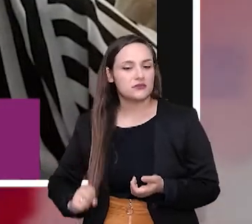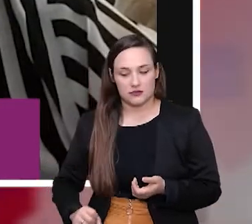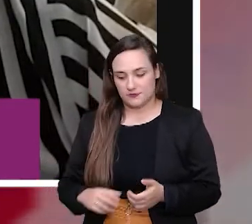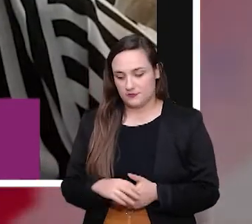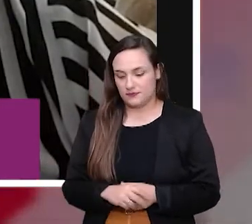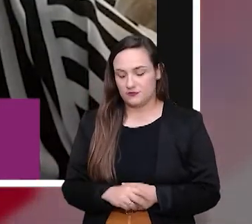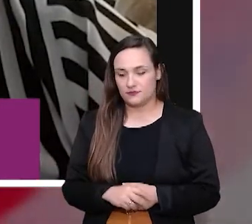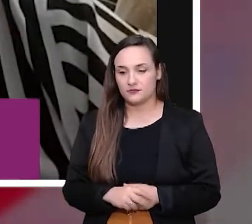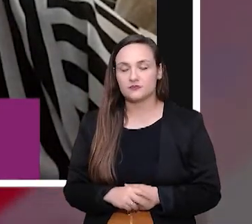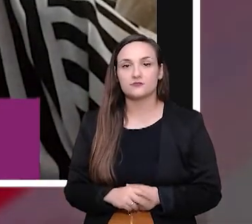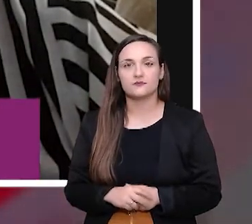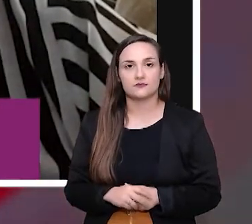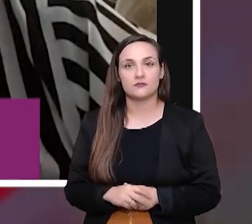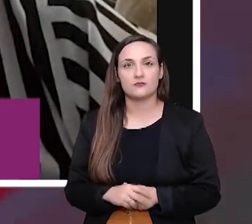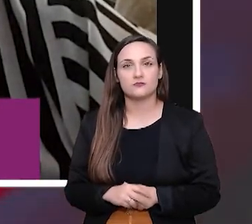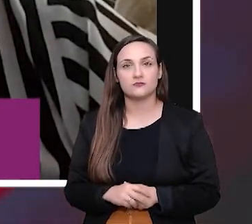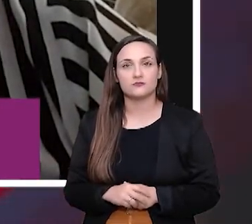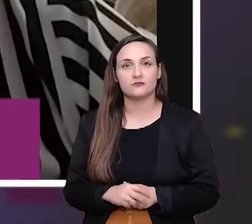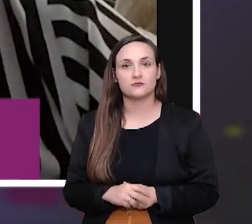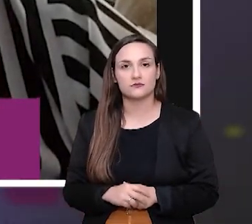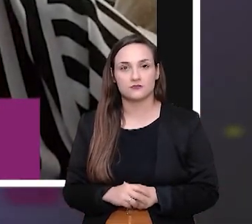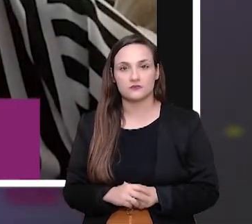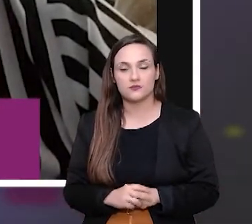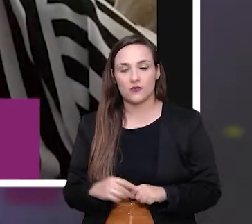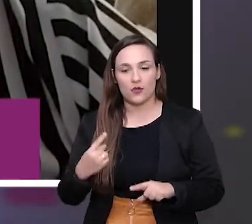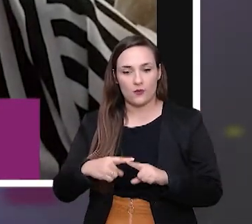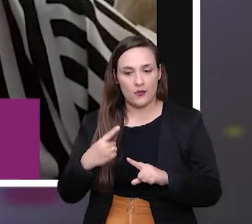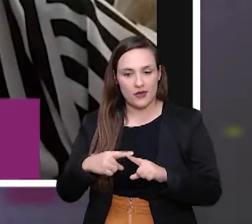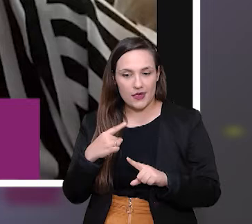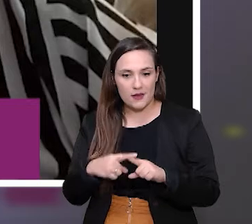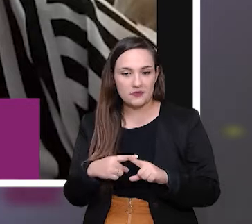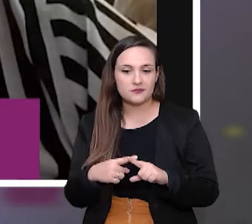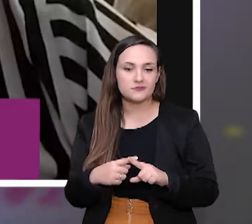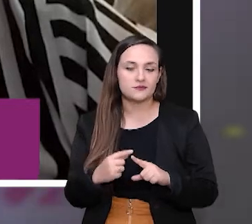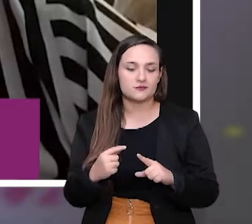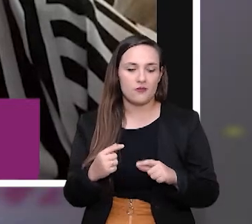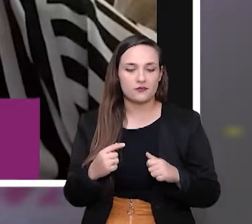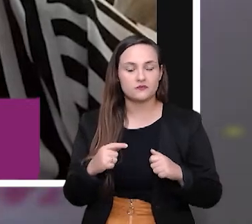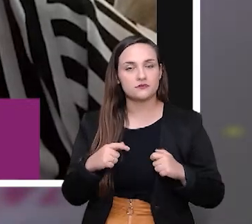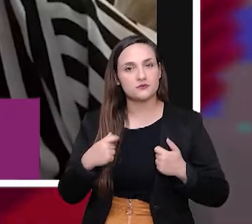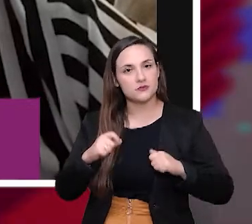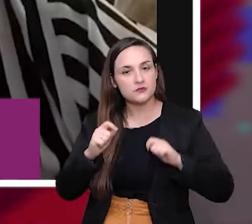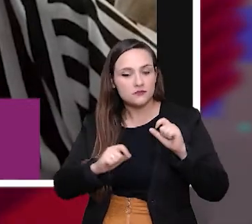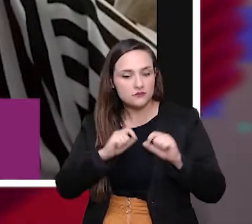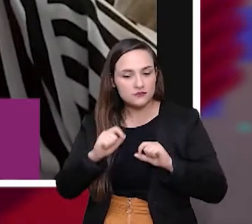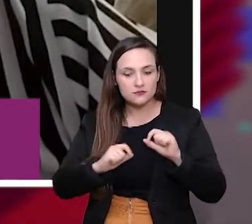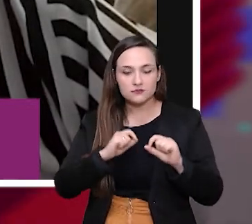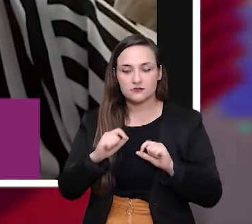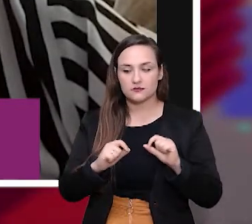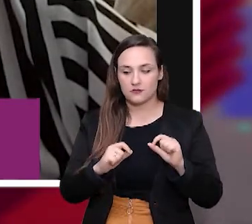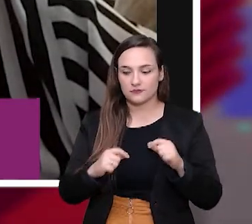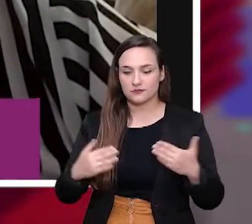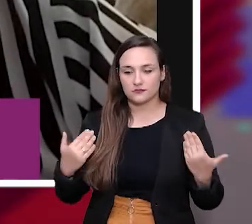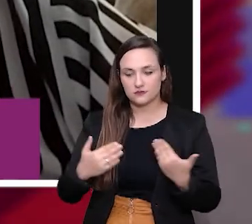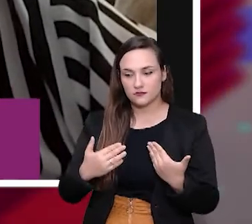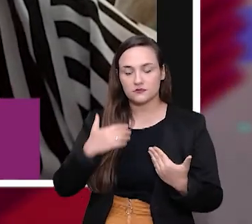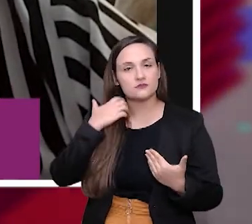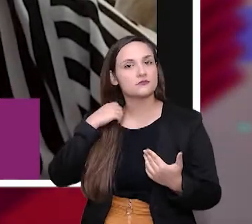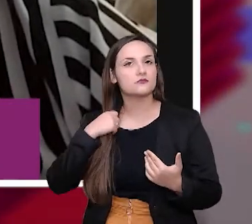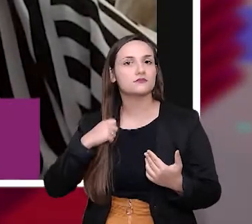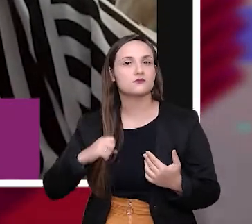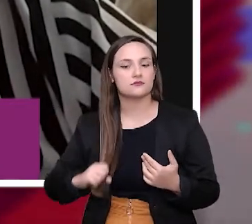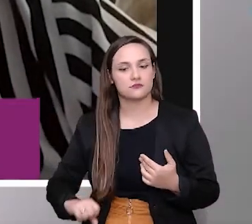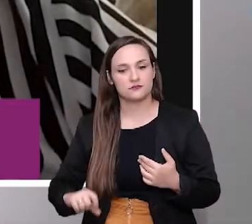precisasse realmente buscar um espaço dentro de uma família e se sentindo, né, muito rejeitada, muito de